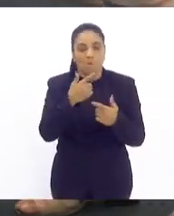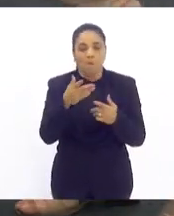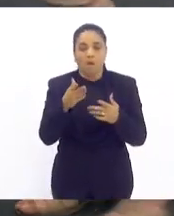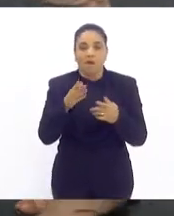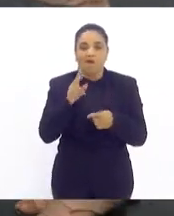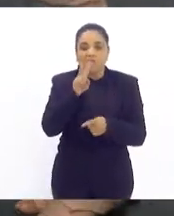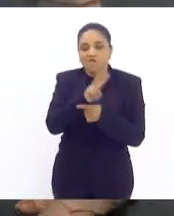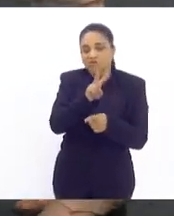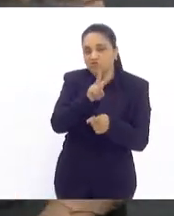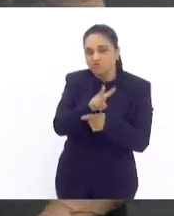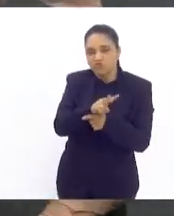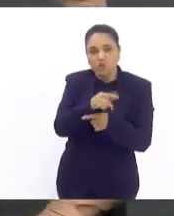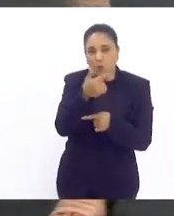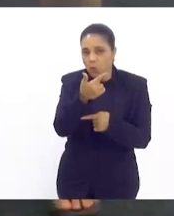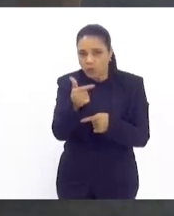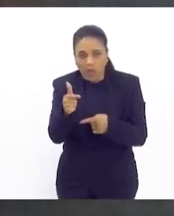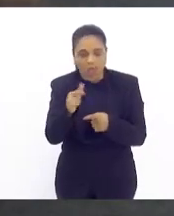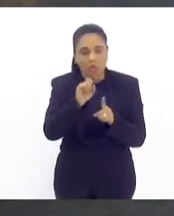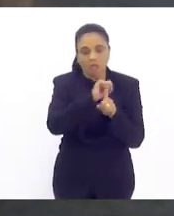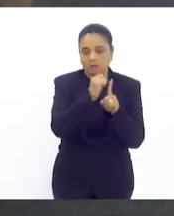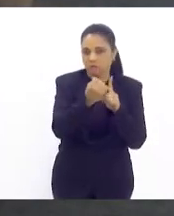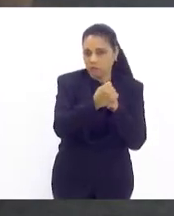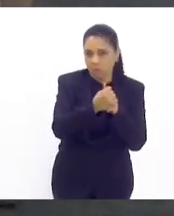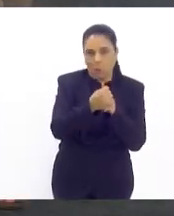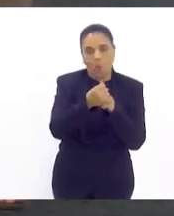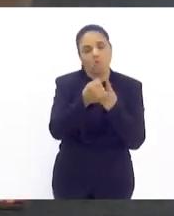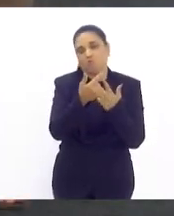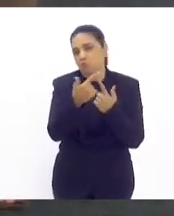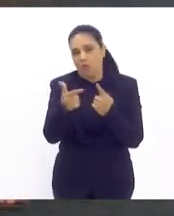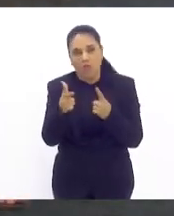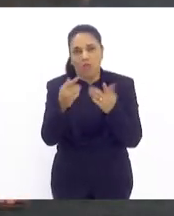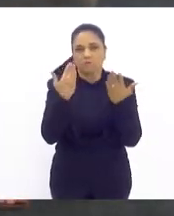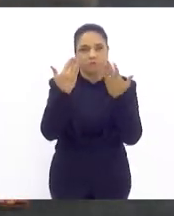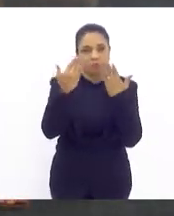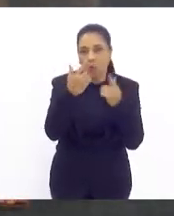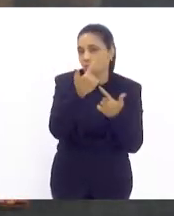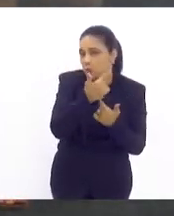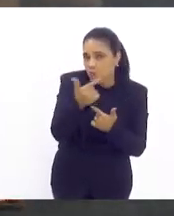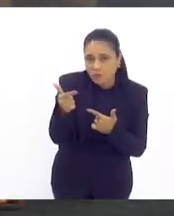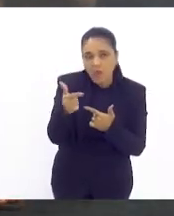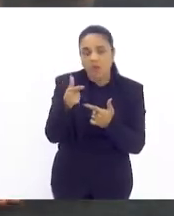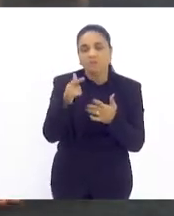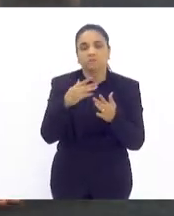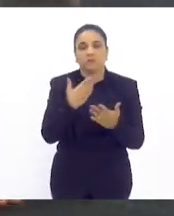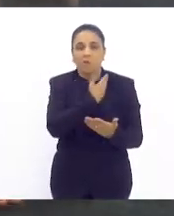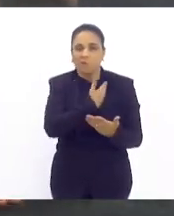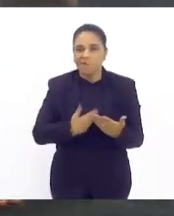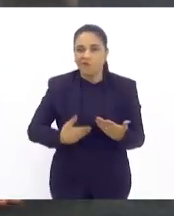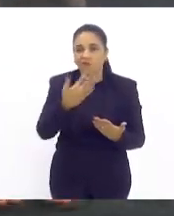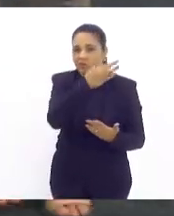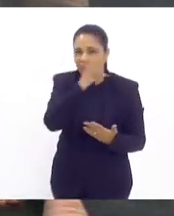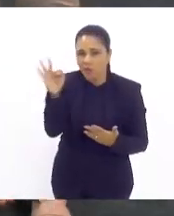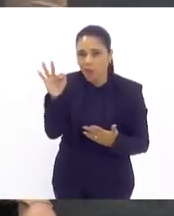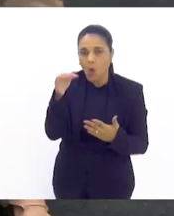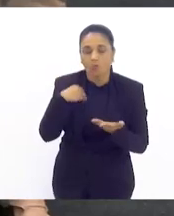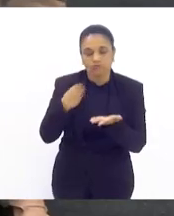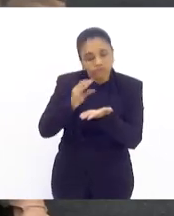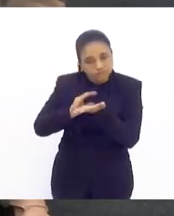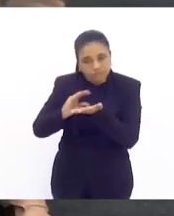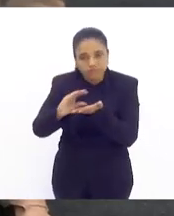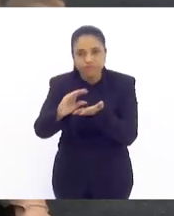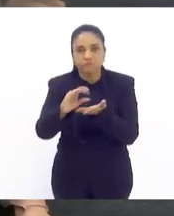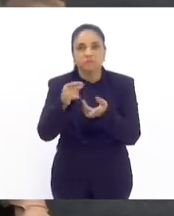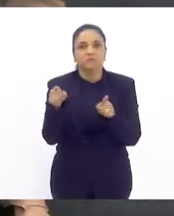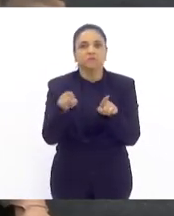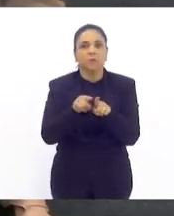sem assistentes social sem psicólogo a gente tem visto né o governo federal disponibilizou um crédito o